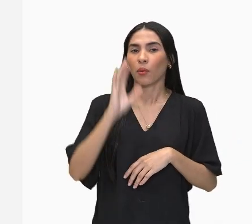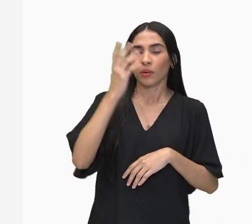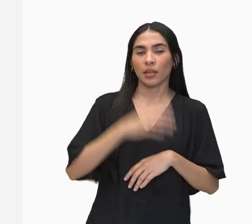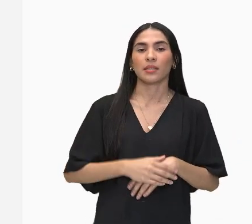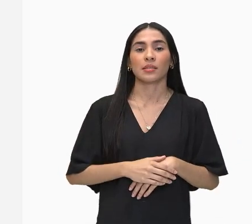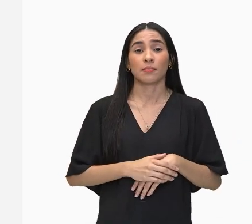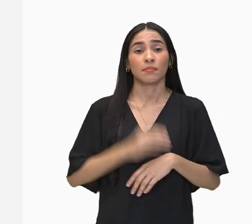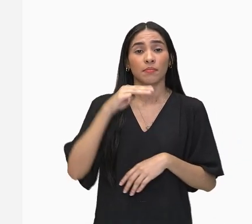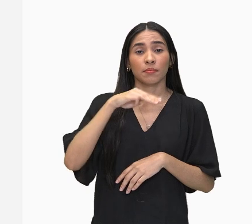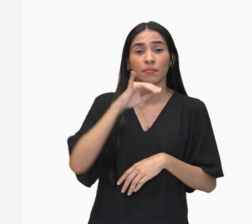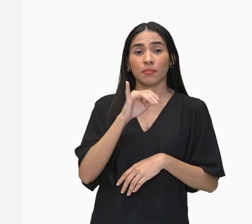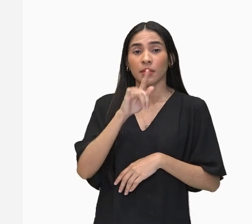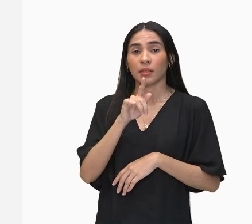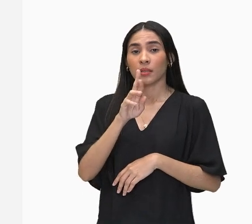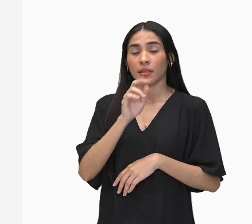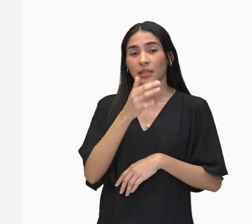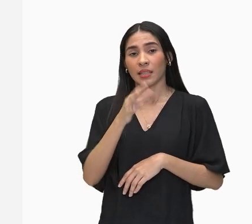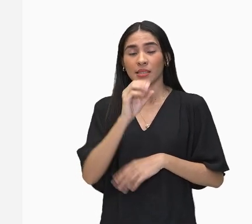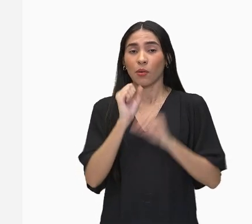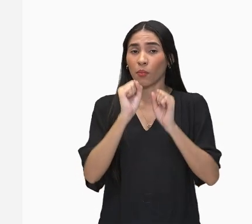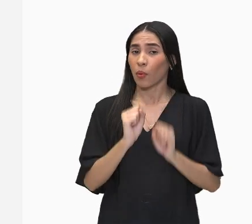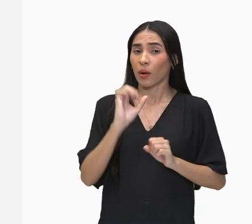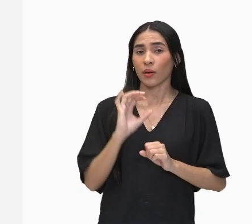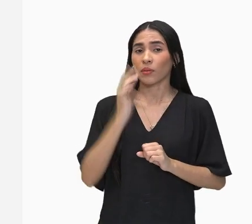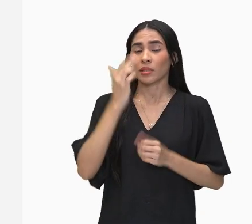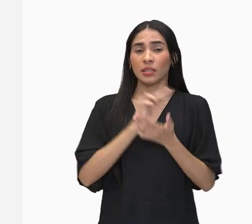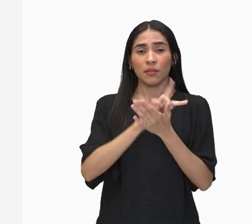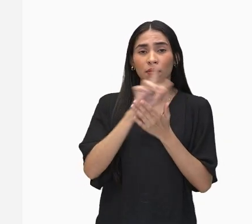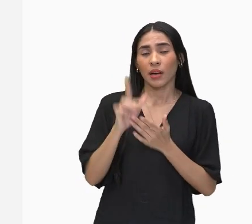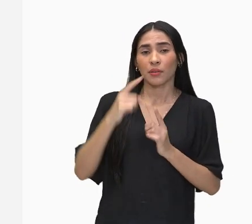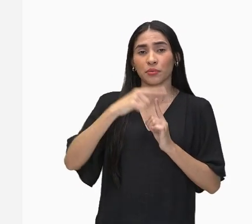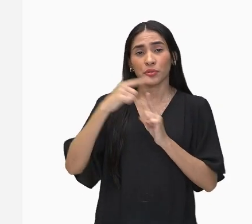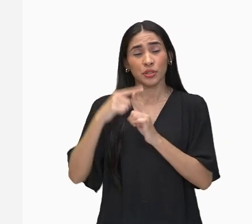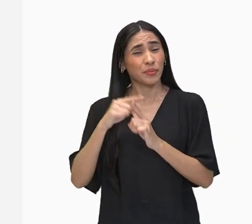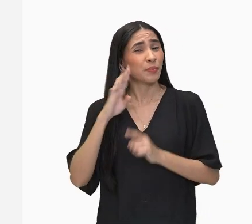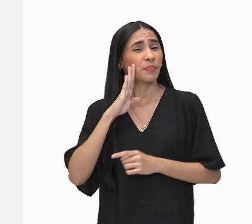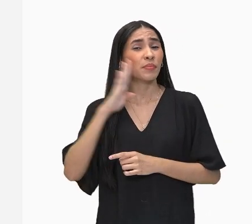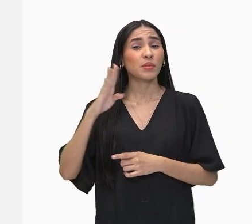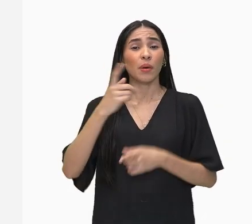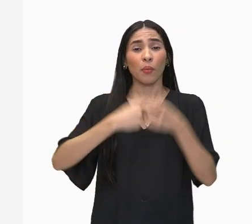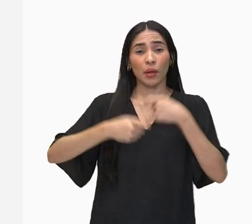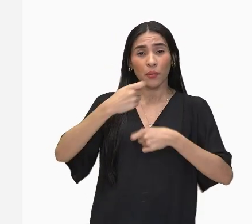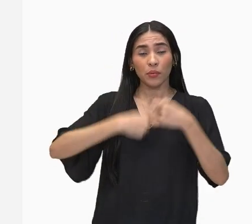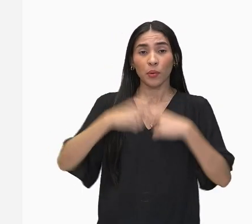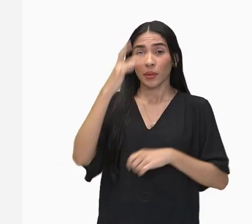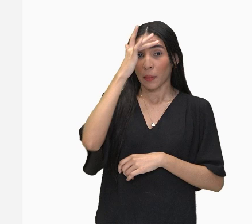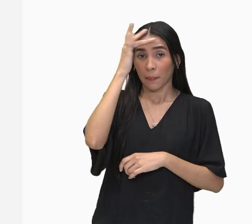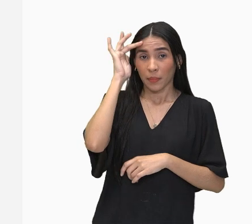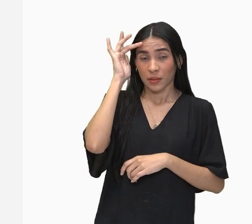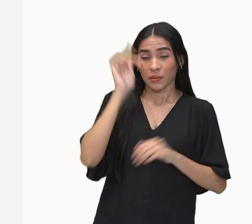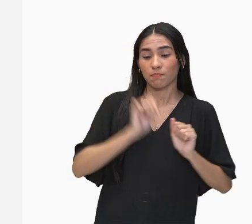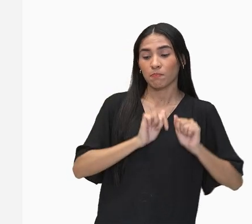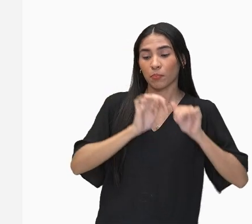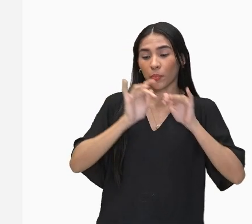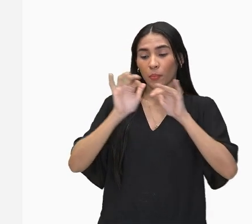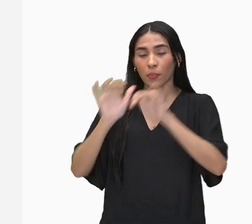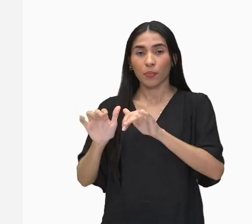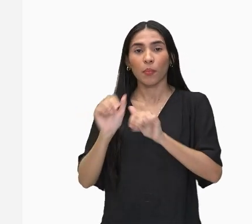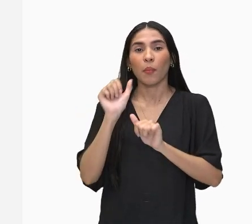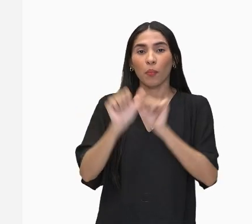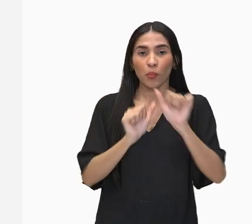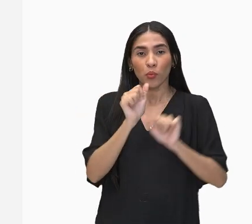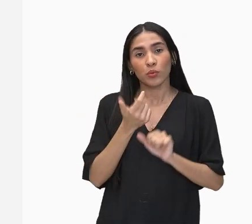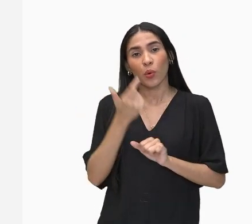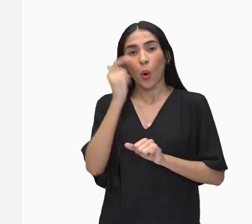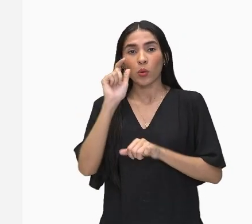ela pode ocorrer através por fatores econômicos, né? Onde pessoas, elas se mudam para outros países